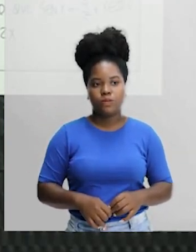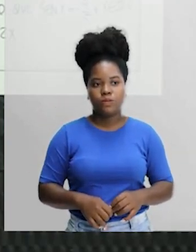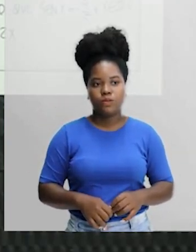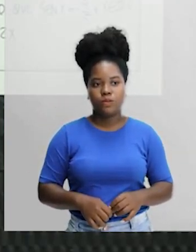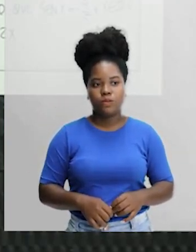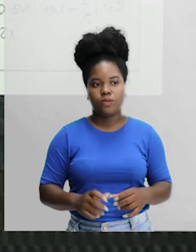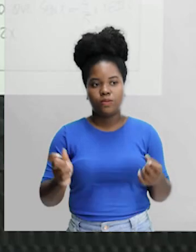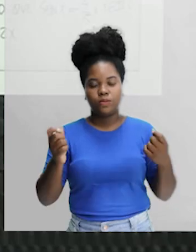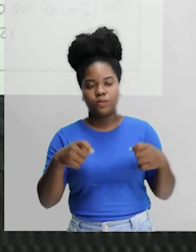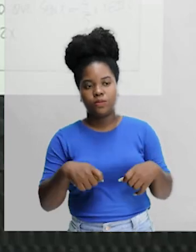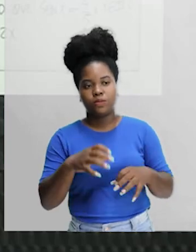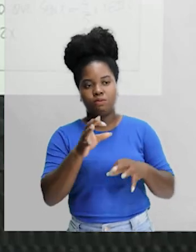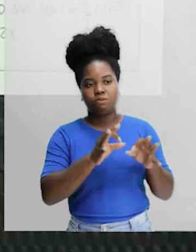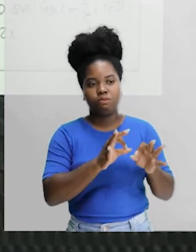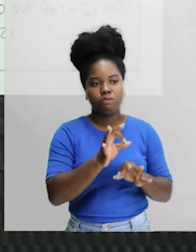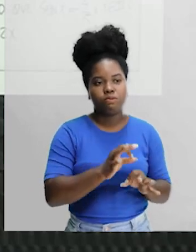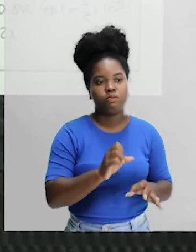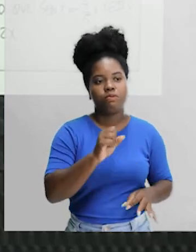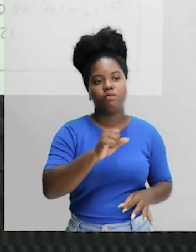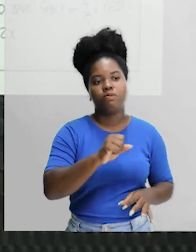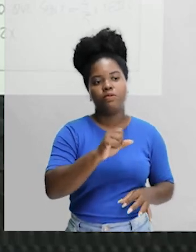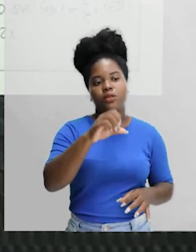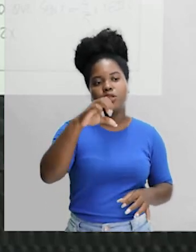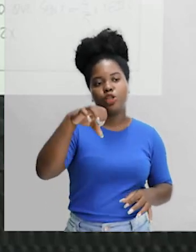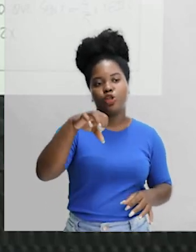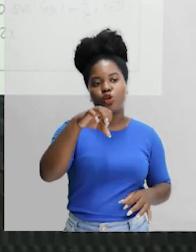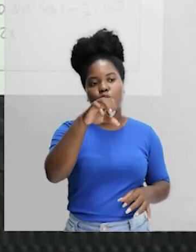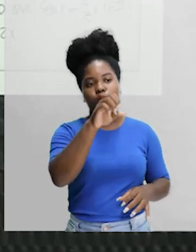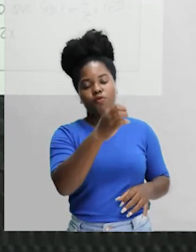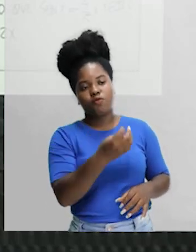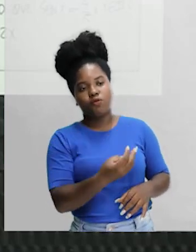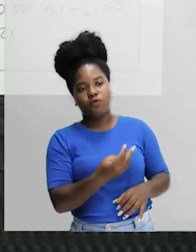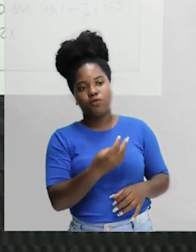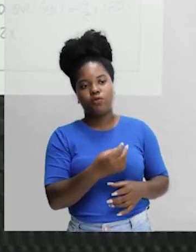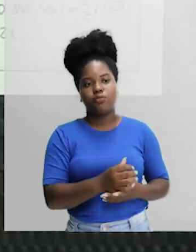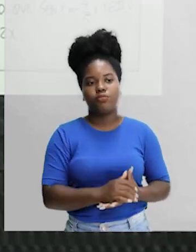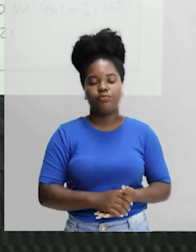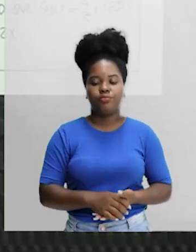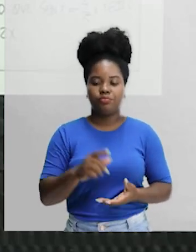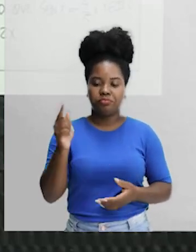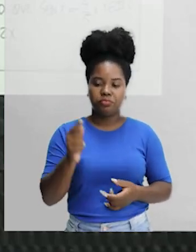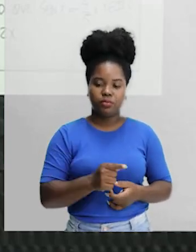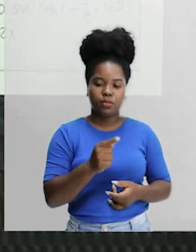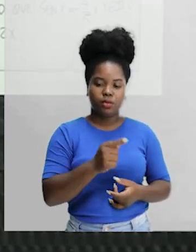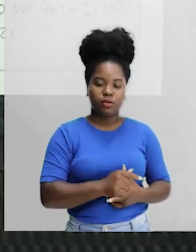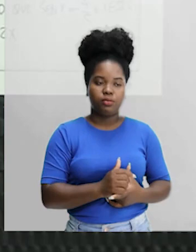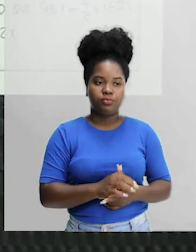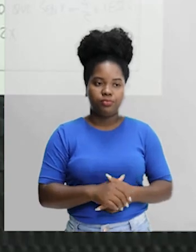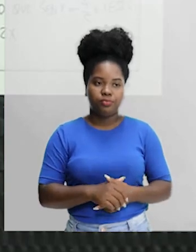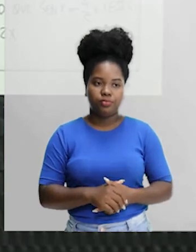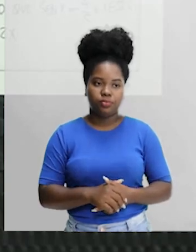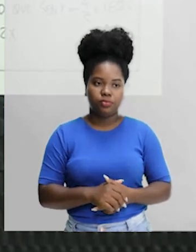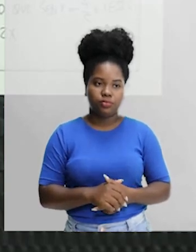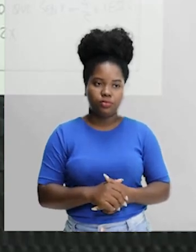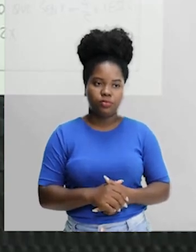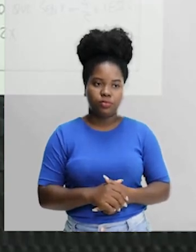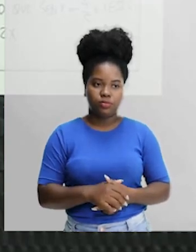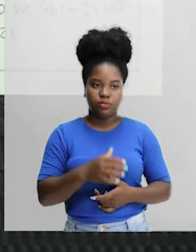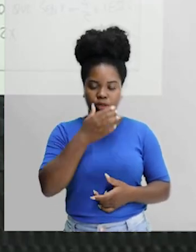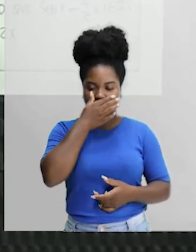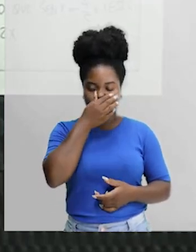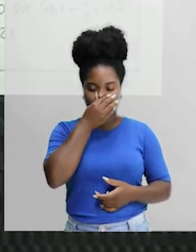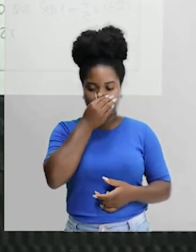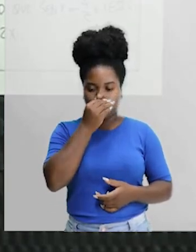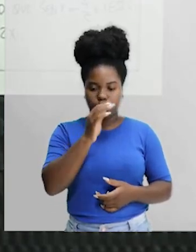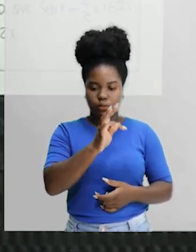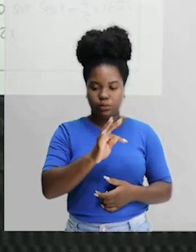Dá para dar uma simplificada com 9 com 3, ó, dá para dividir por 3, ó. 3 por 3 dá 1. Então, você vai ter